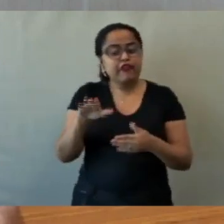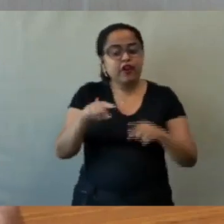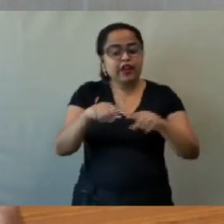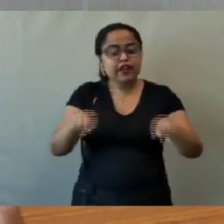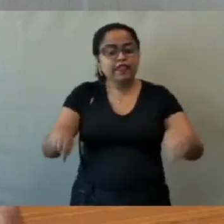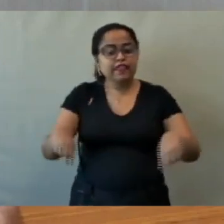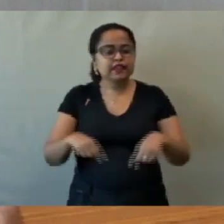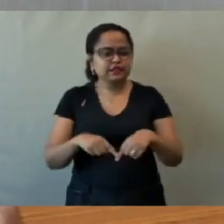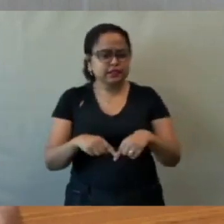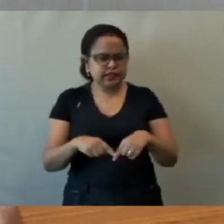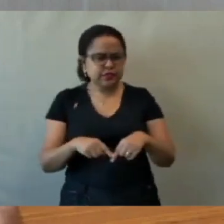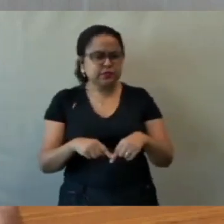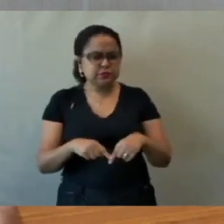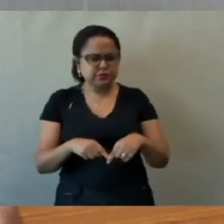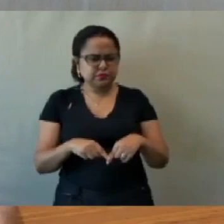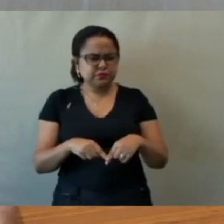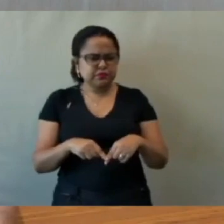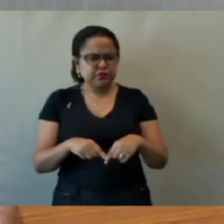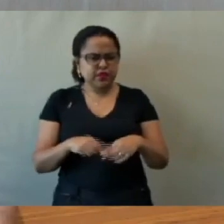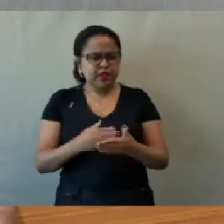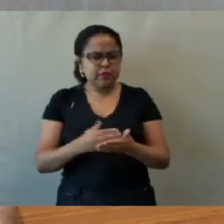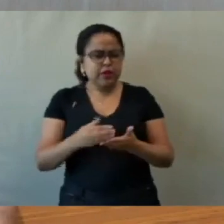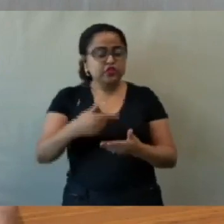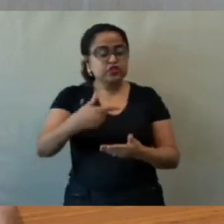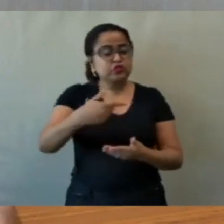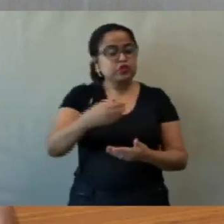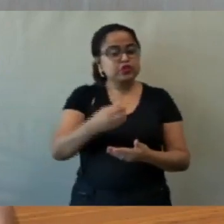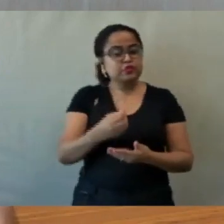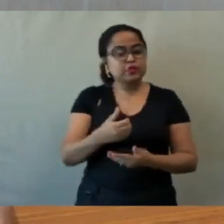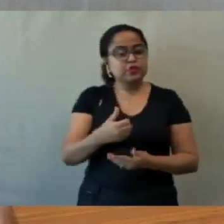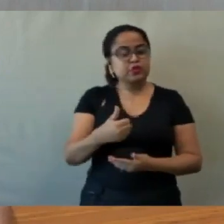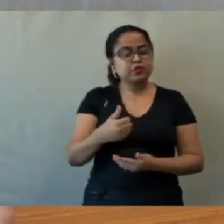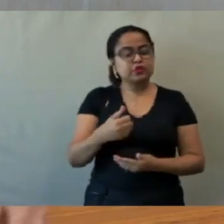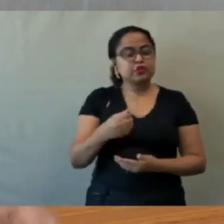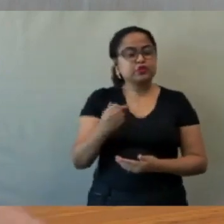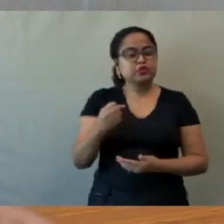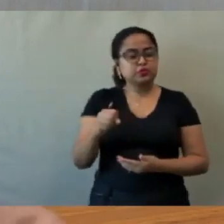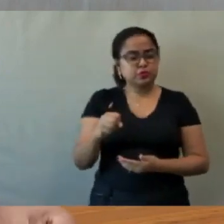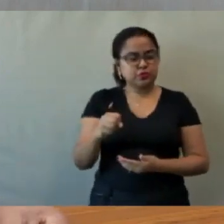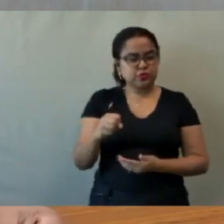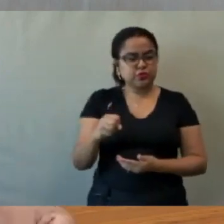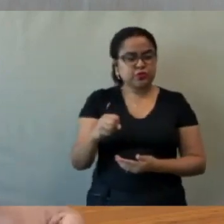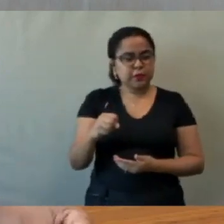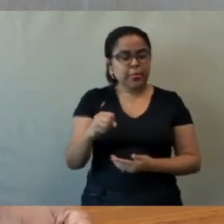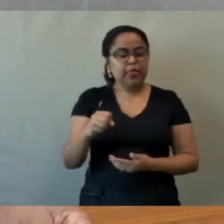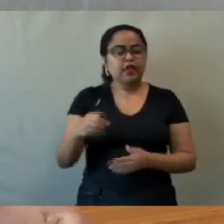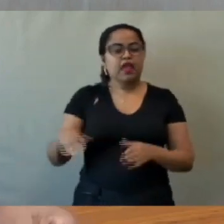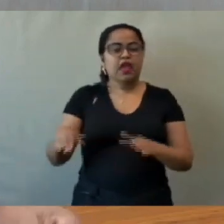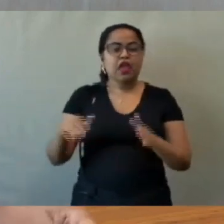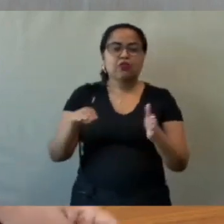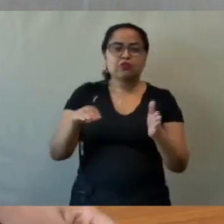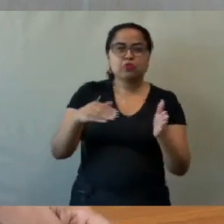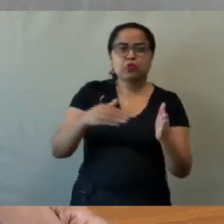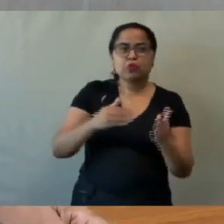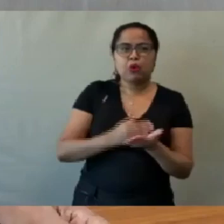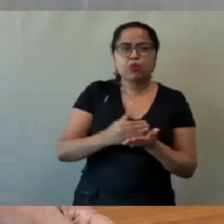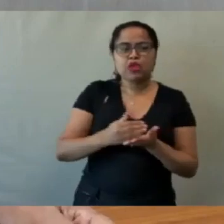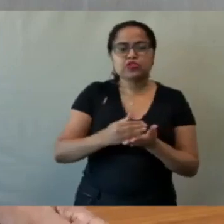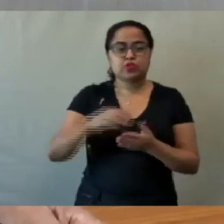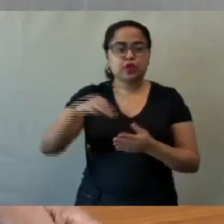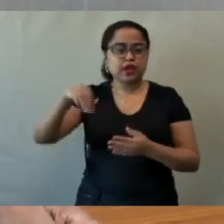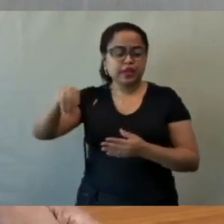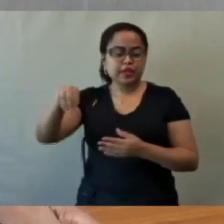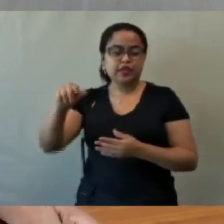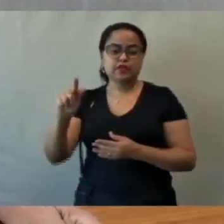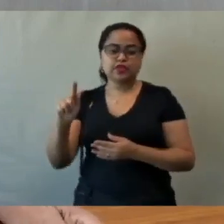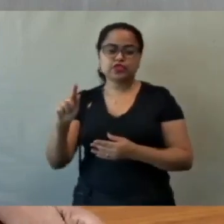E a partir de 2018 entrou a MGS, a gente foi privatizado. Aí, com licença, gente,